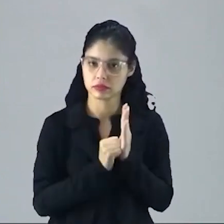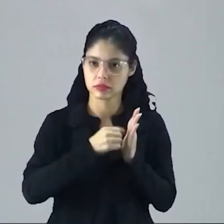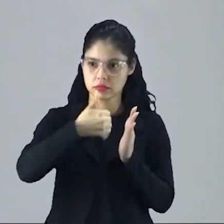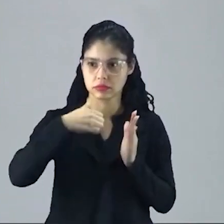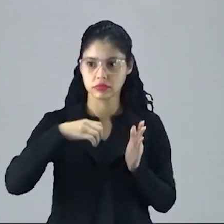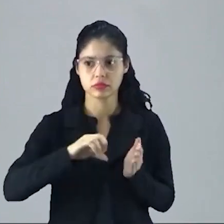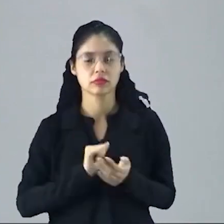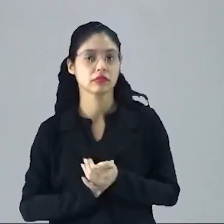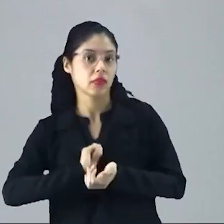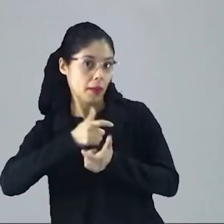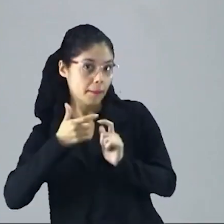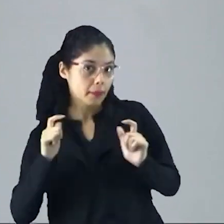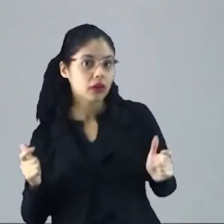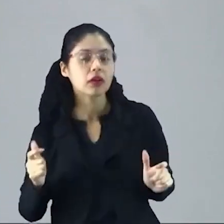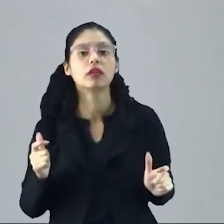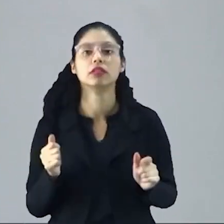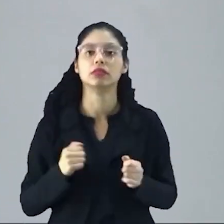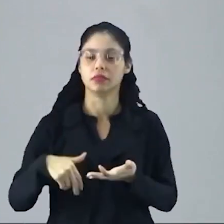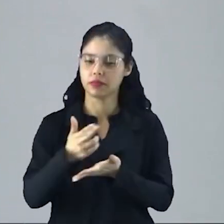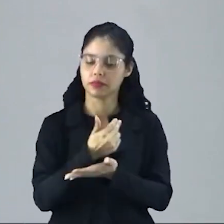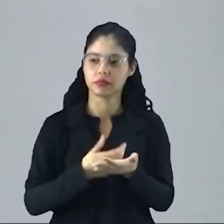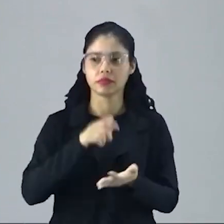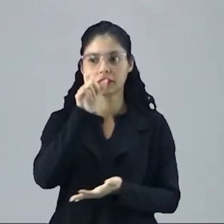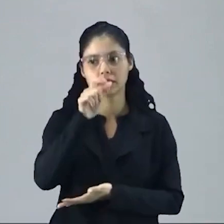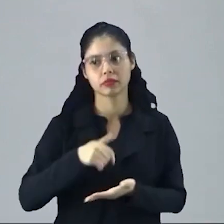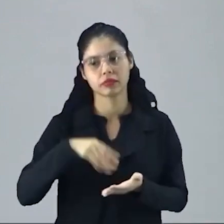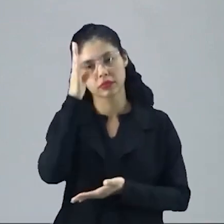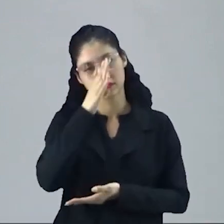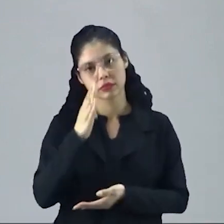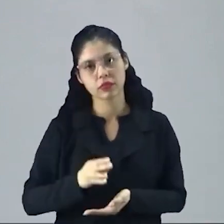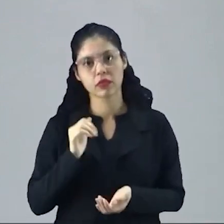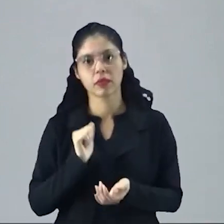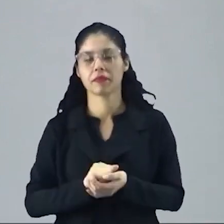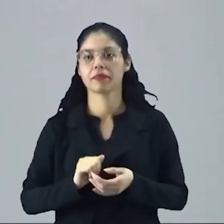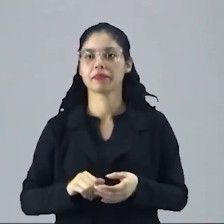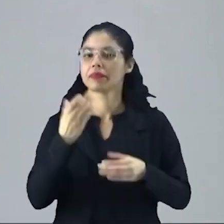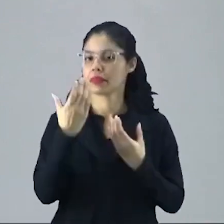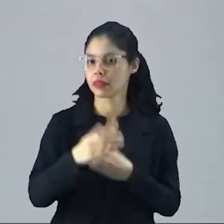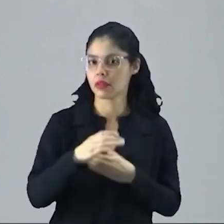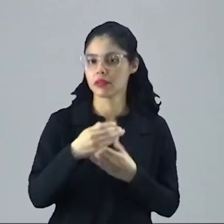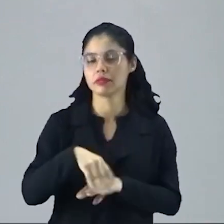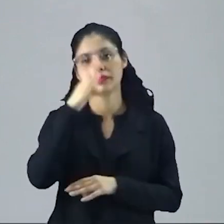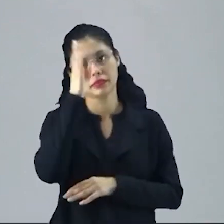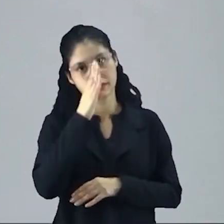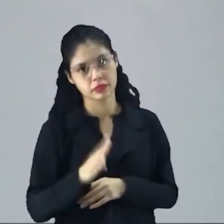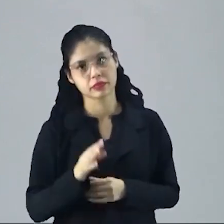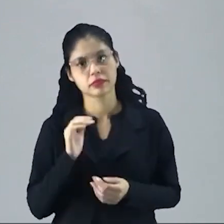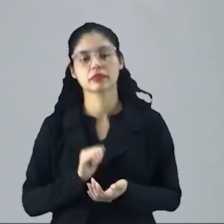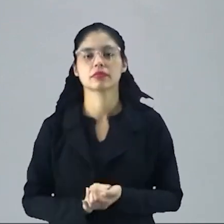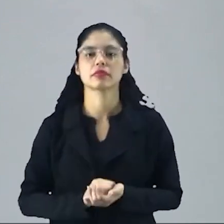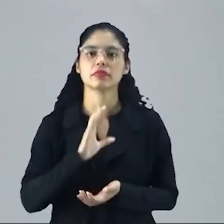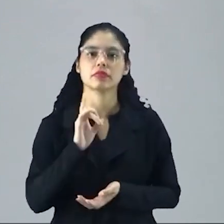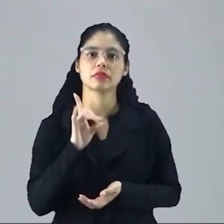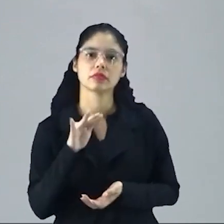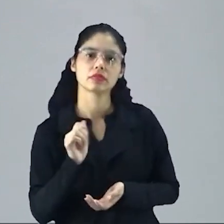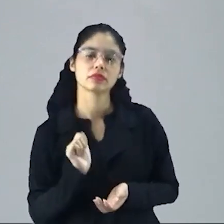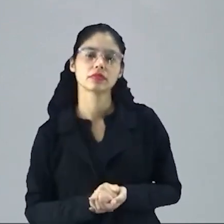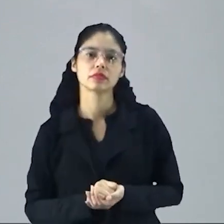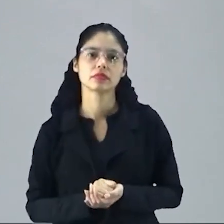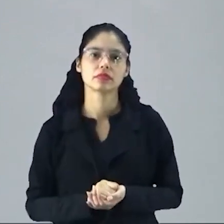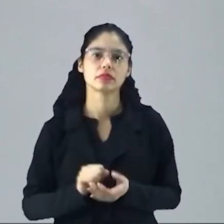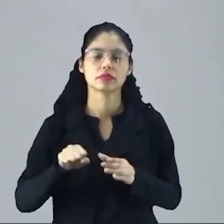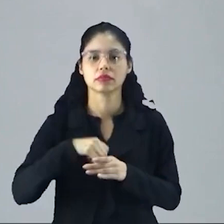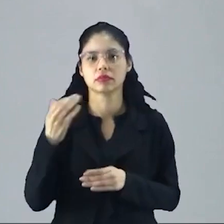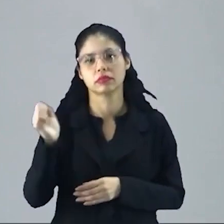XIX. E a maioria dos artistas brasileiros, eles participavam de concursos no Brasil, nessa academia, e eles iam